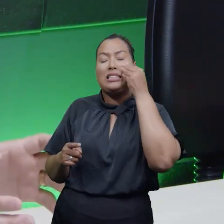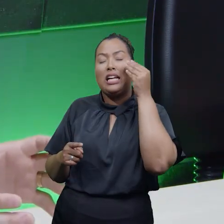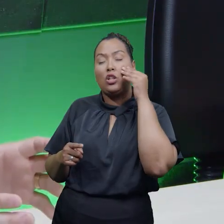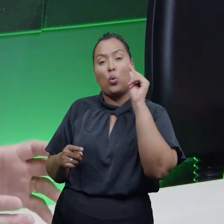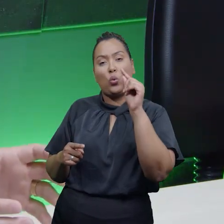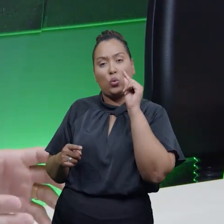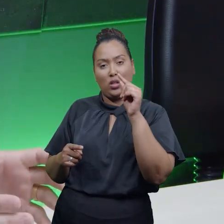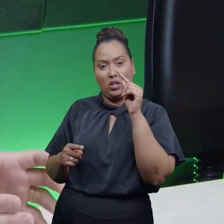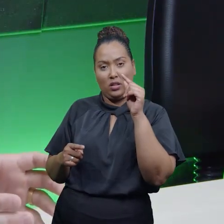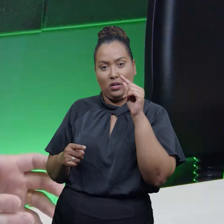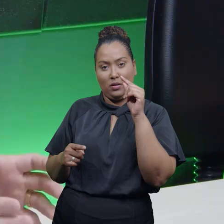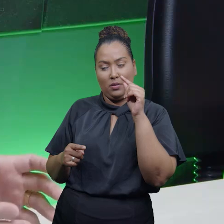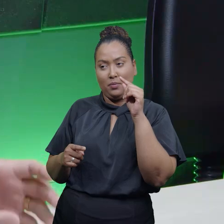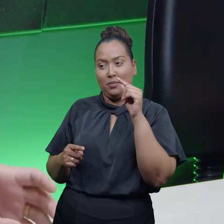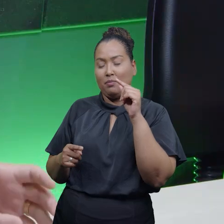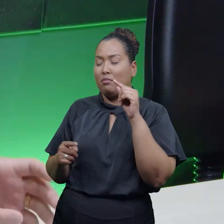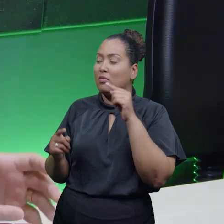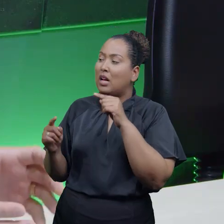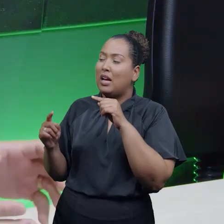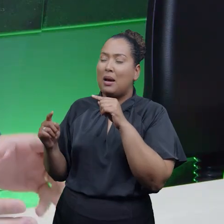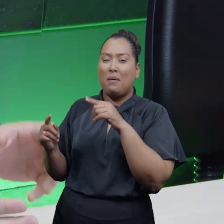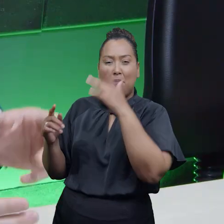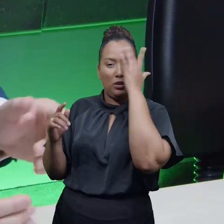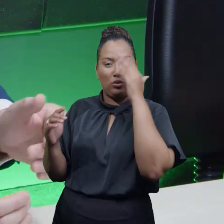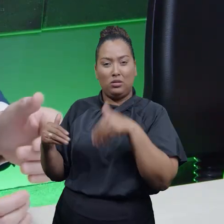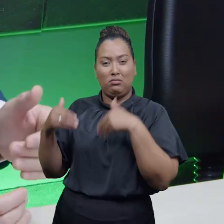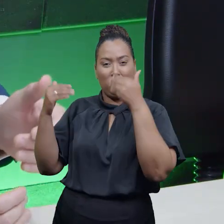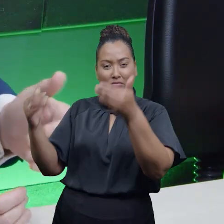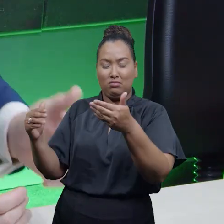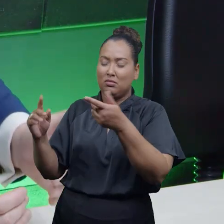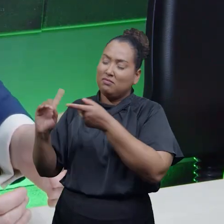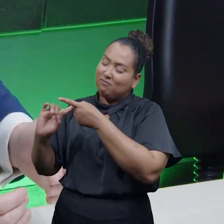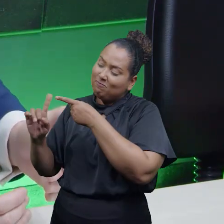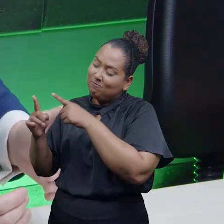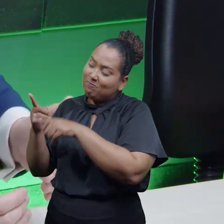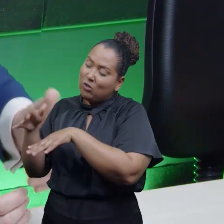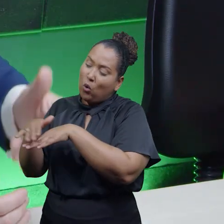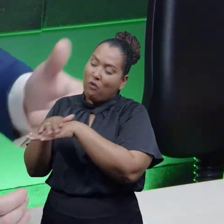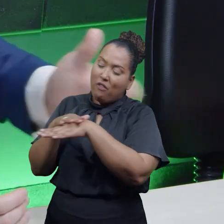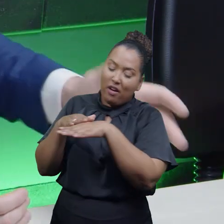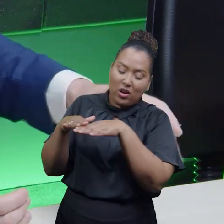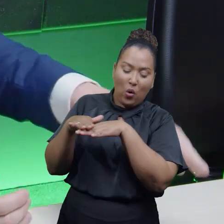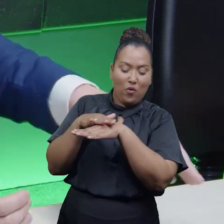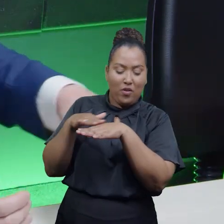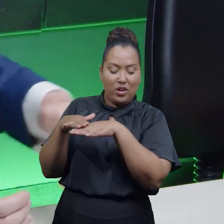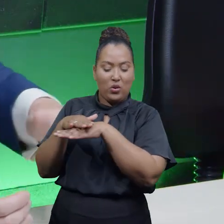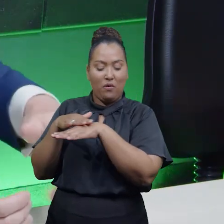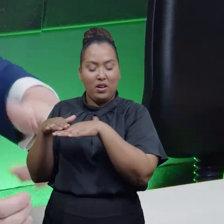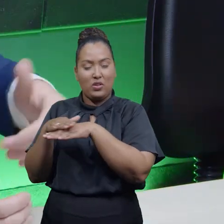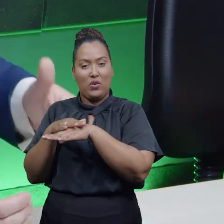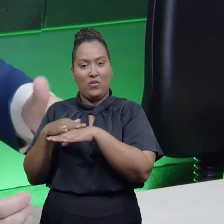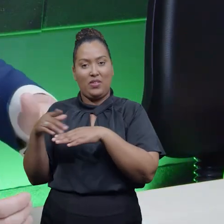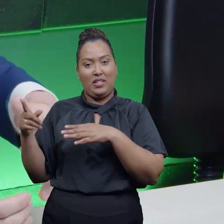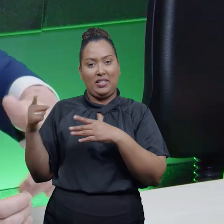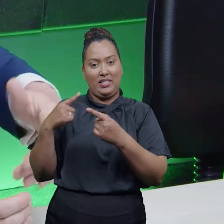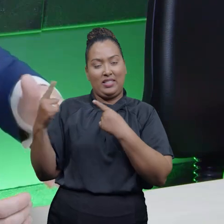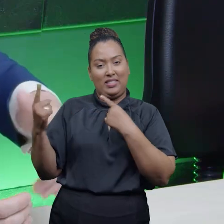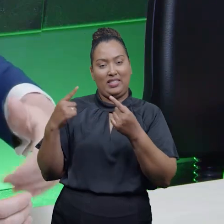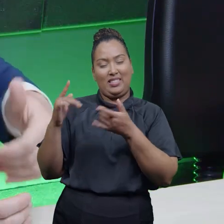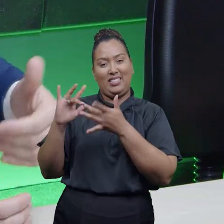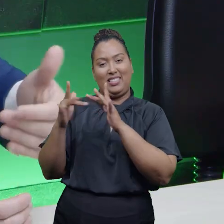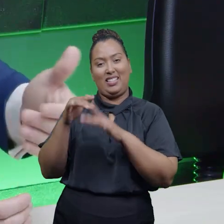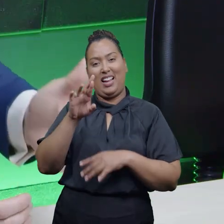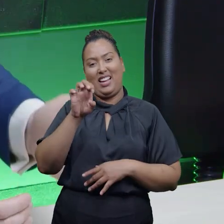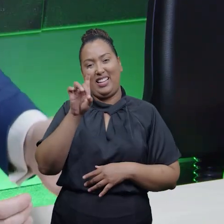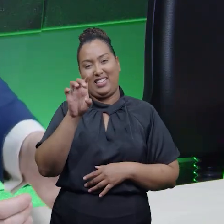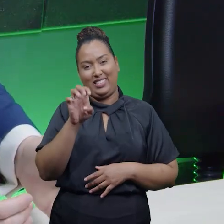tentar exatamente isso, uma aproximação consensual para que o problema seja resolvido e, no caso aqui especificamente,